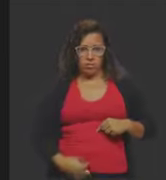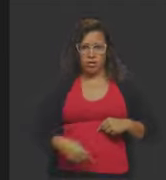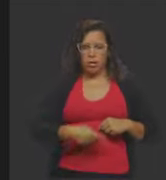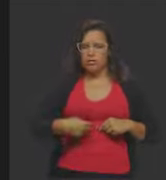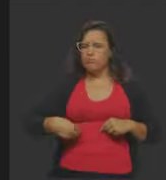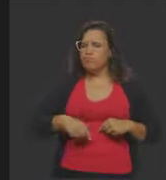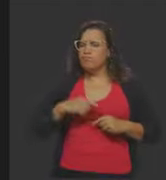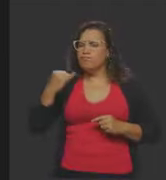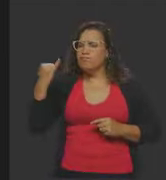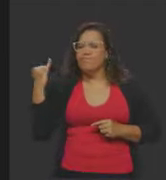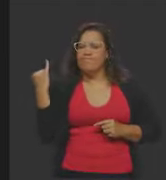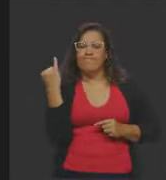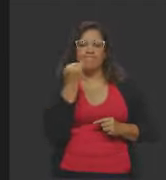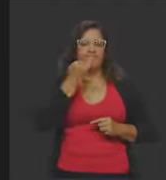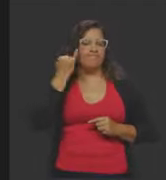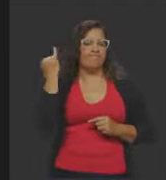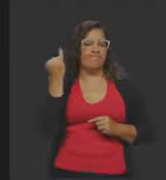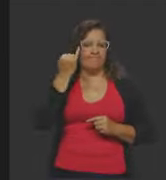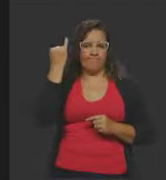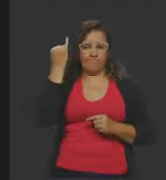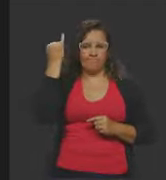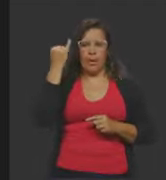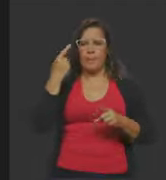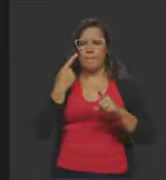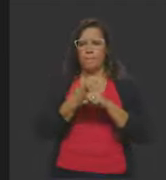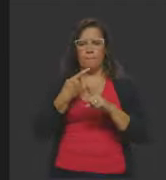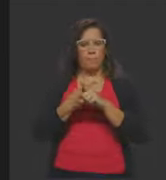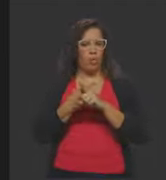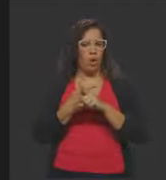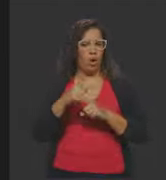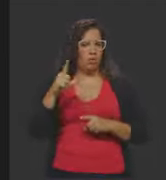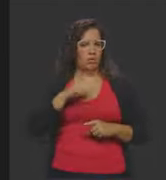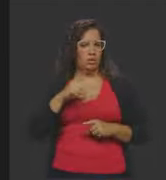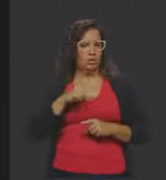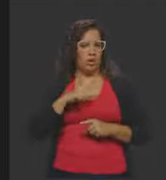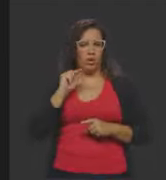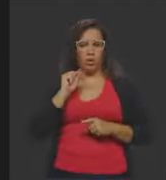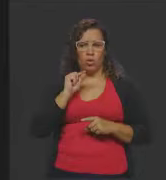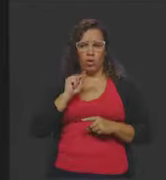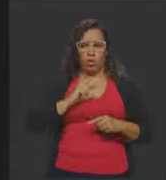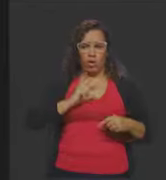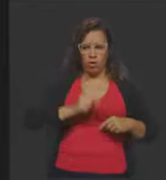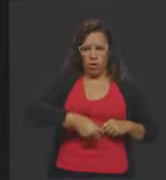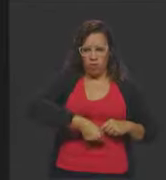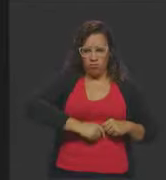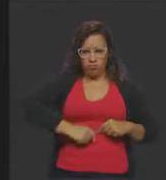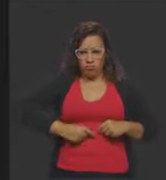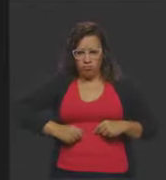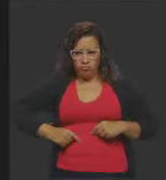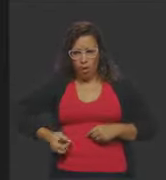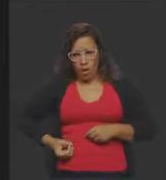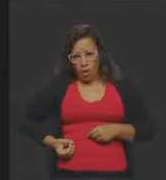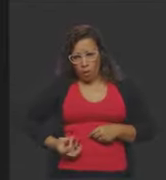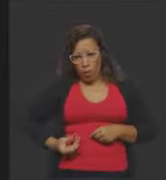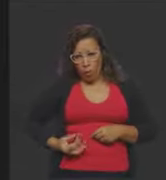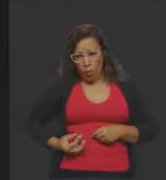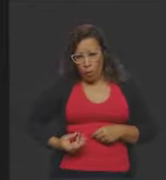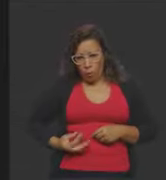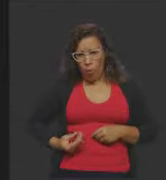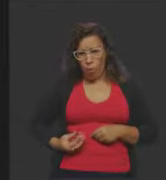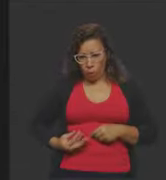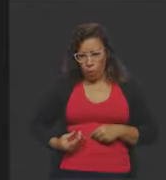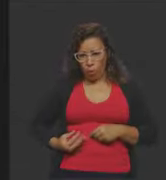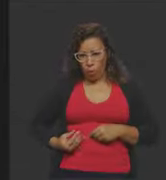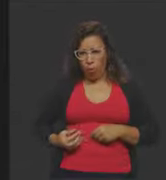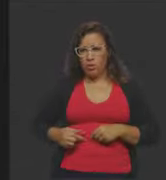muito importante porque ali tem a produção do suco entérico. É ali que é lançado o